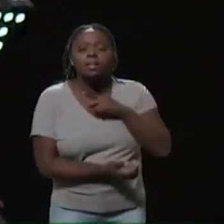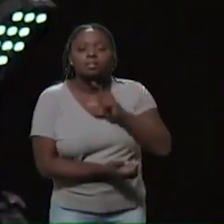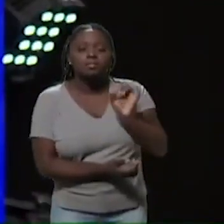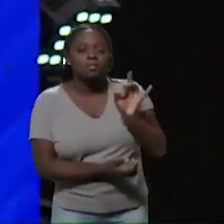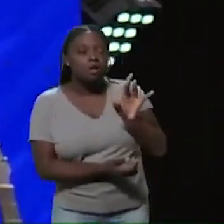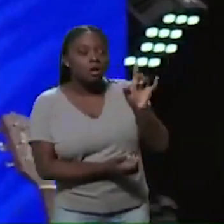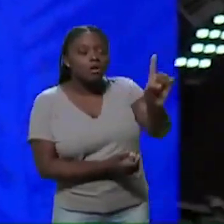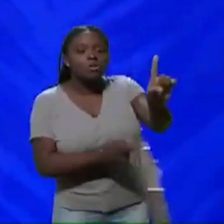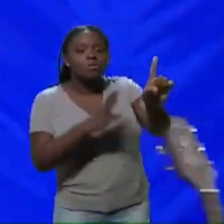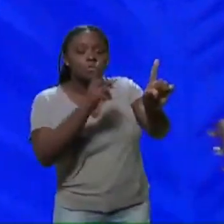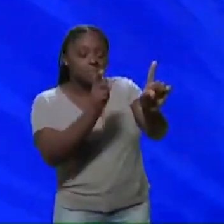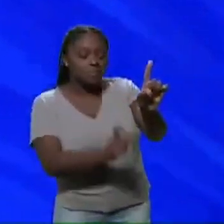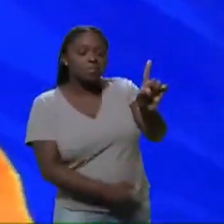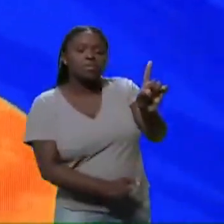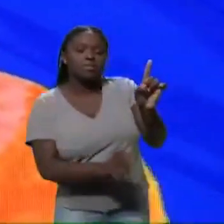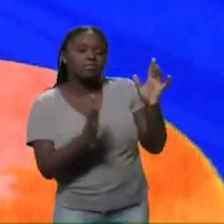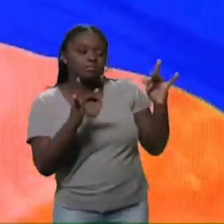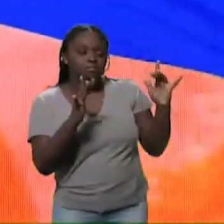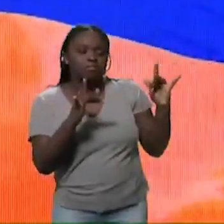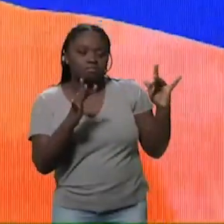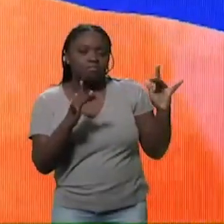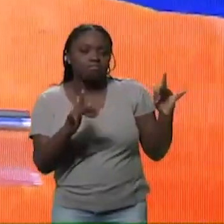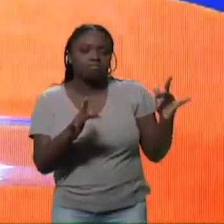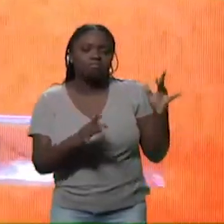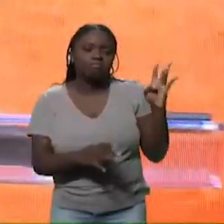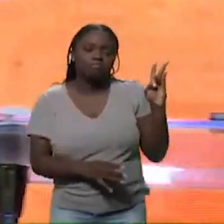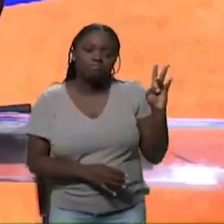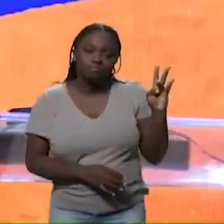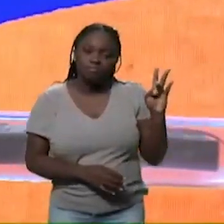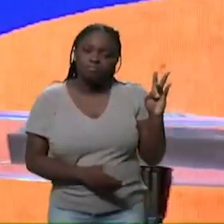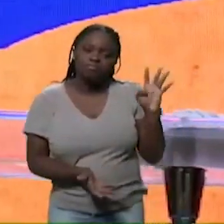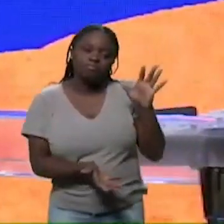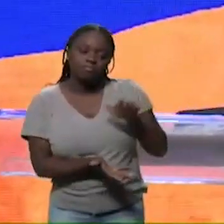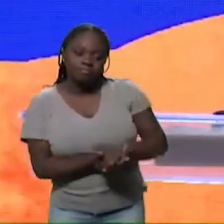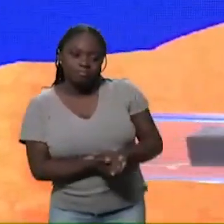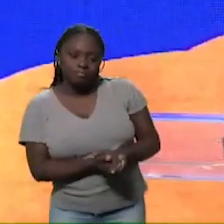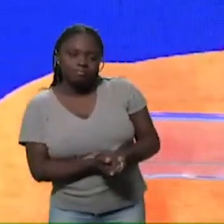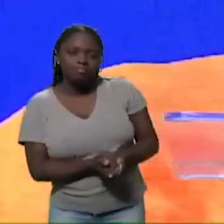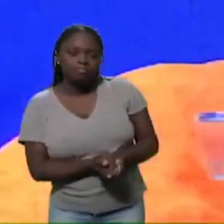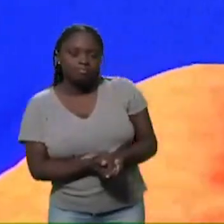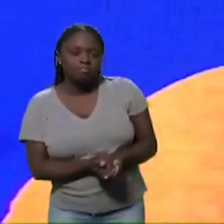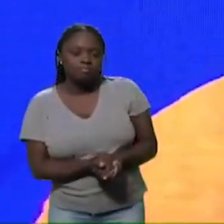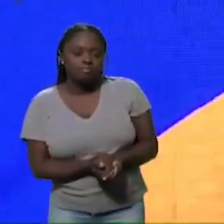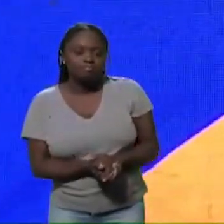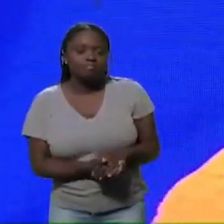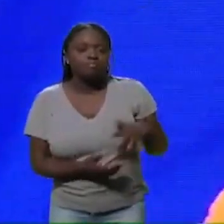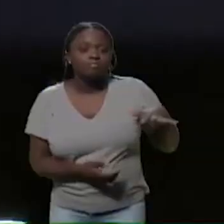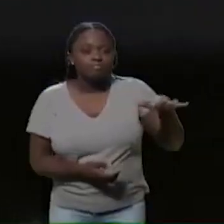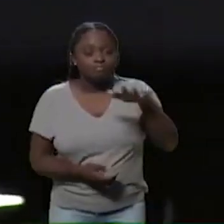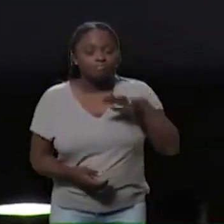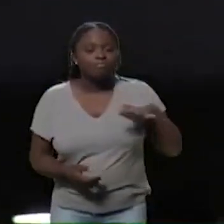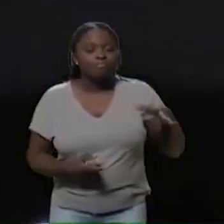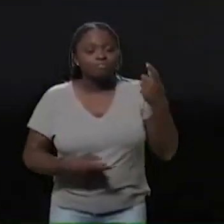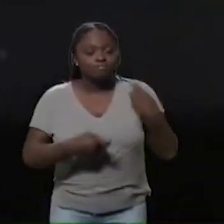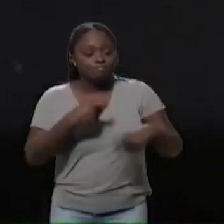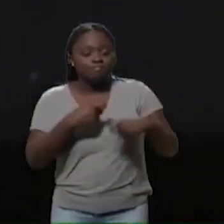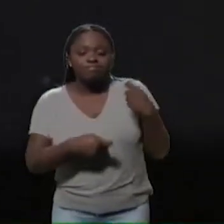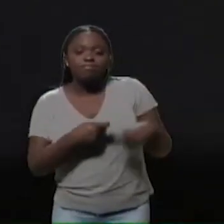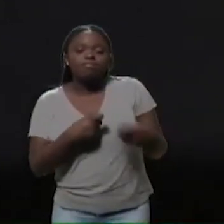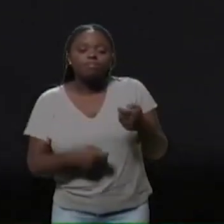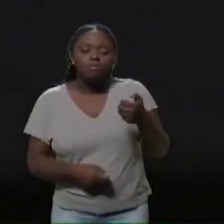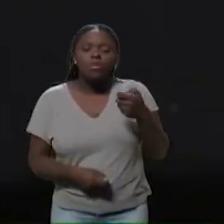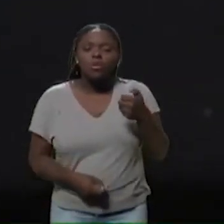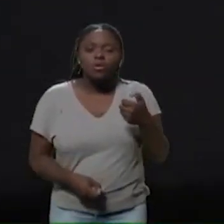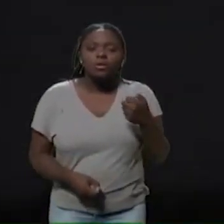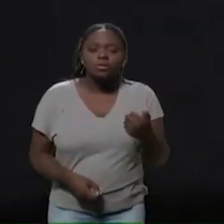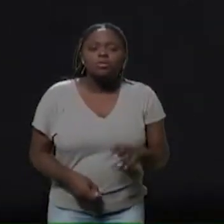só daquela pessoa ali que está namorando, que está noivando, que está casando. A área sexual é uma das poucas na vida onde